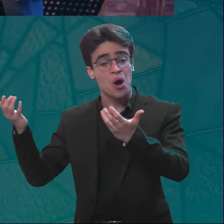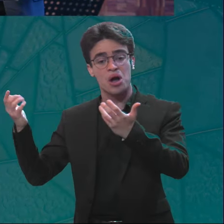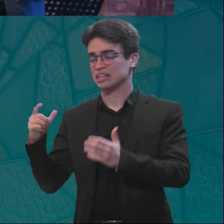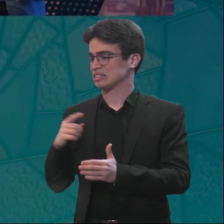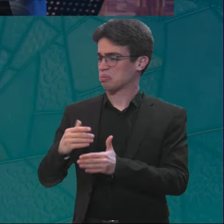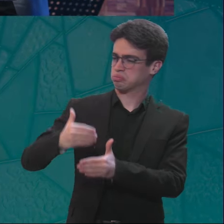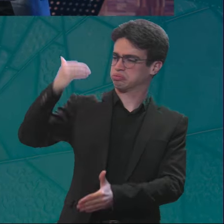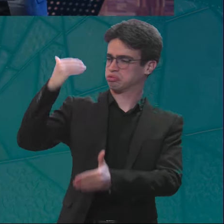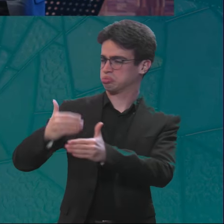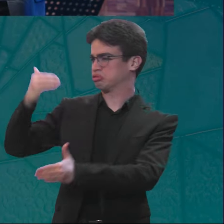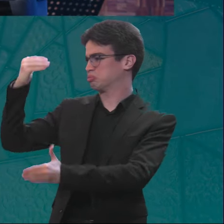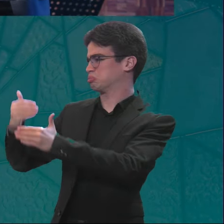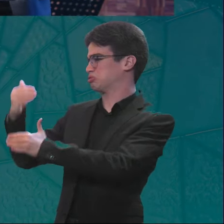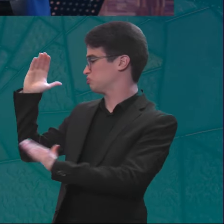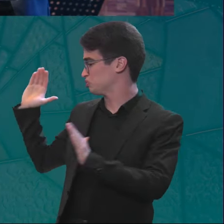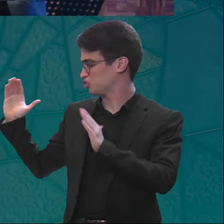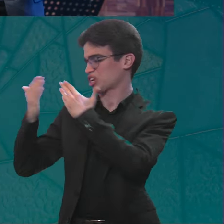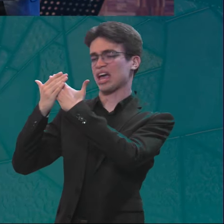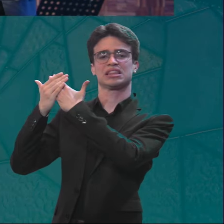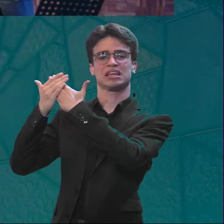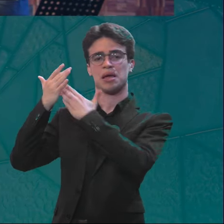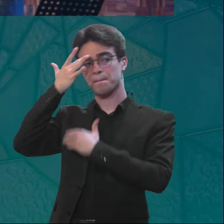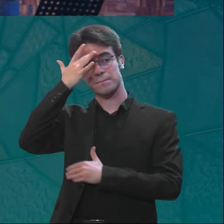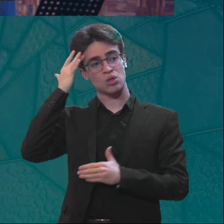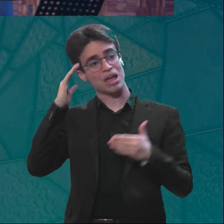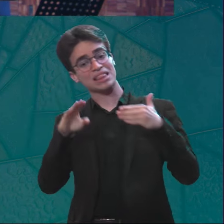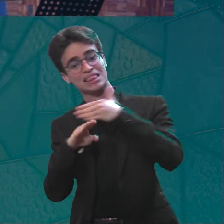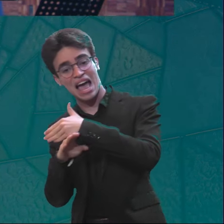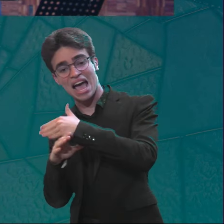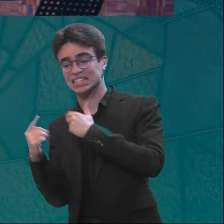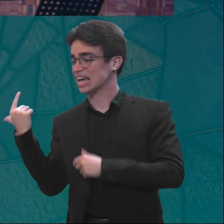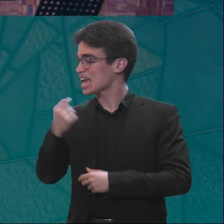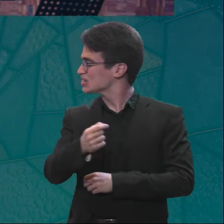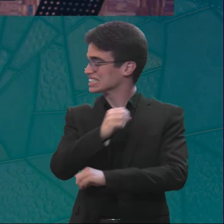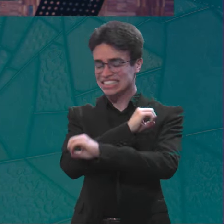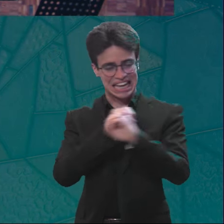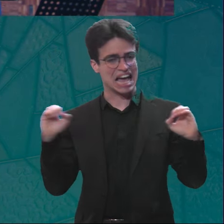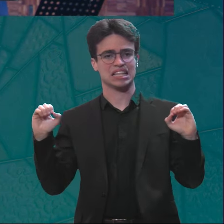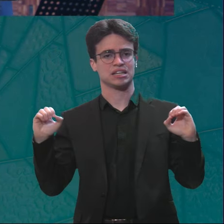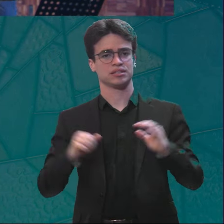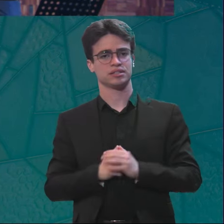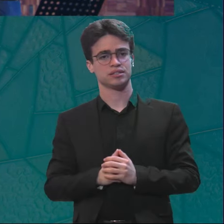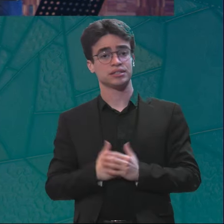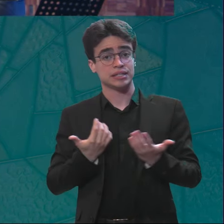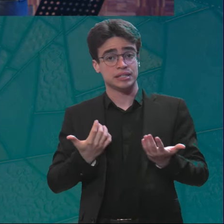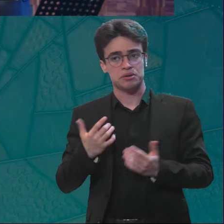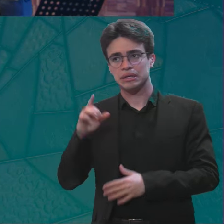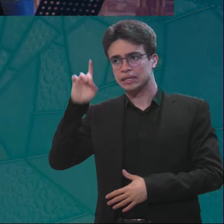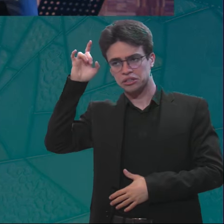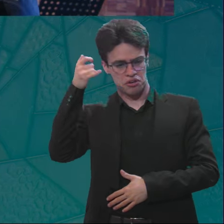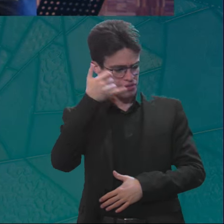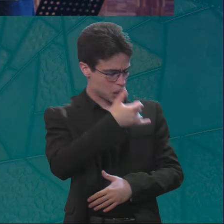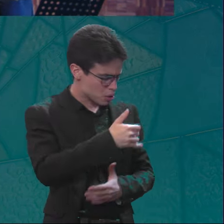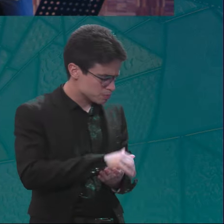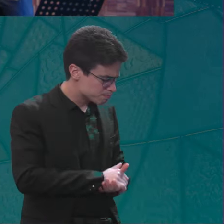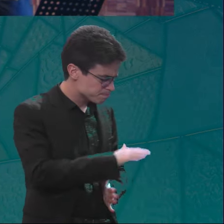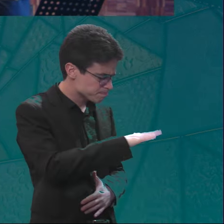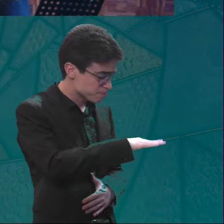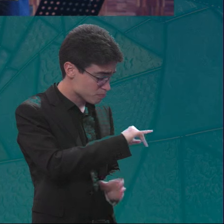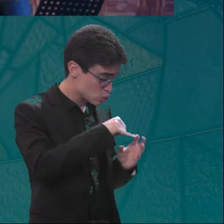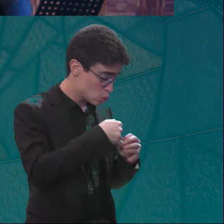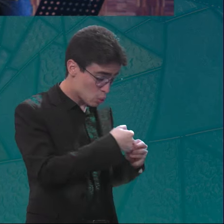Israel. Ninguém saía nem entrava. Então disse o Senhor a Josué: olha, entreguei na